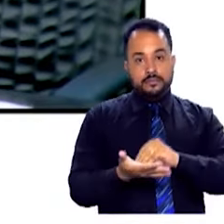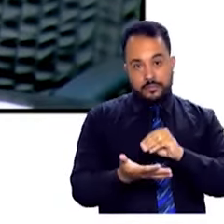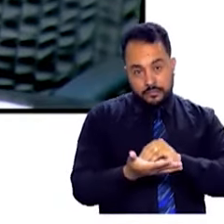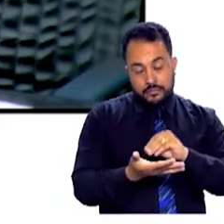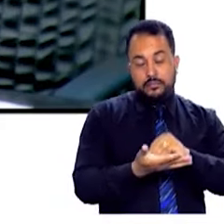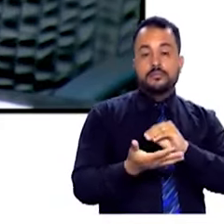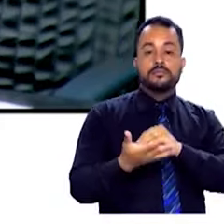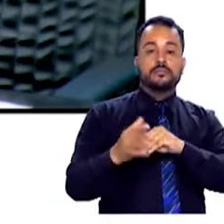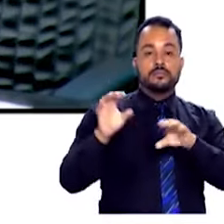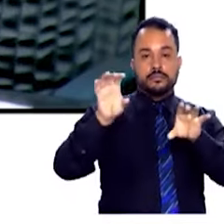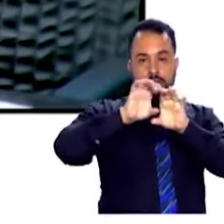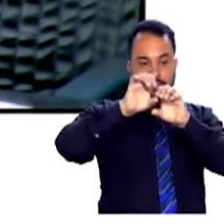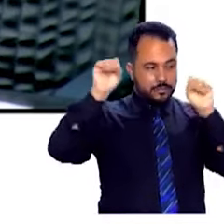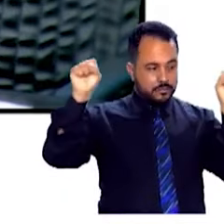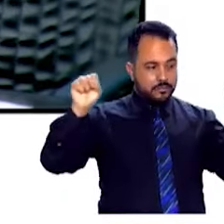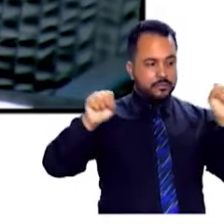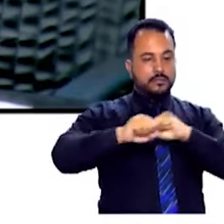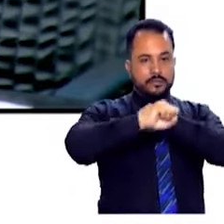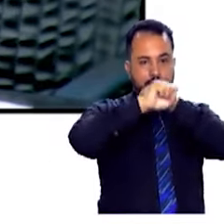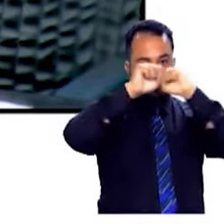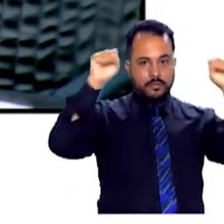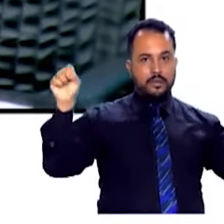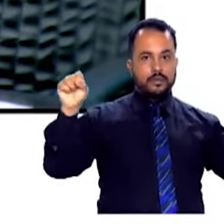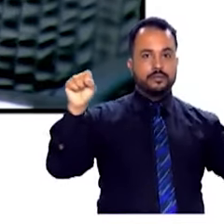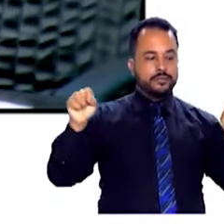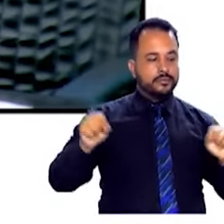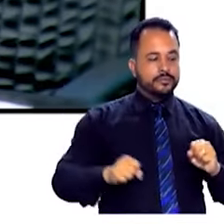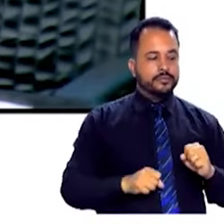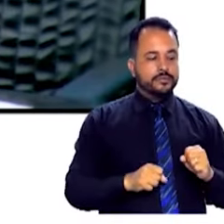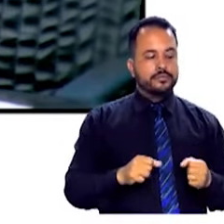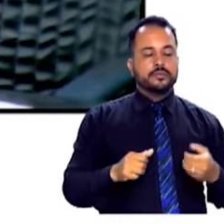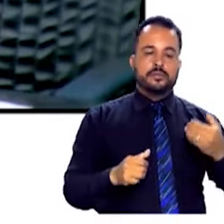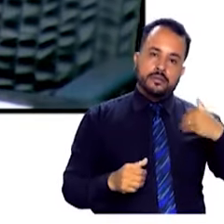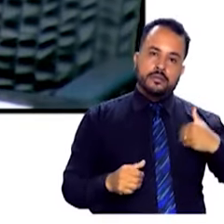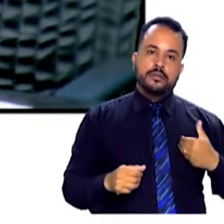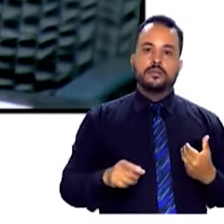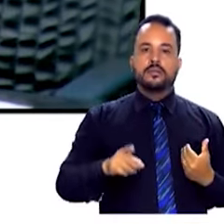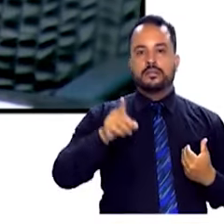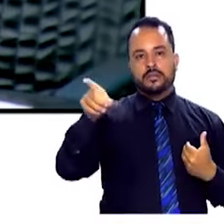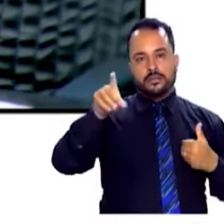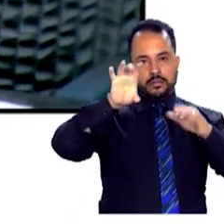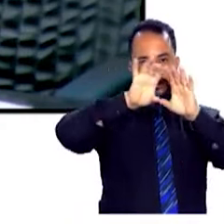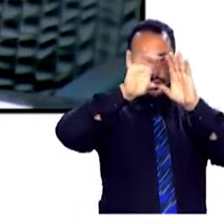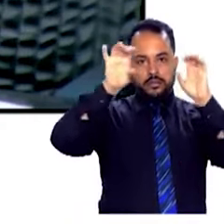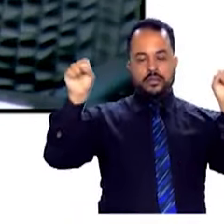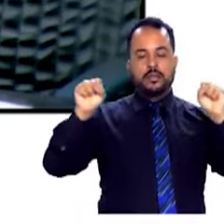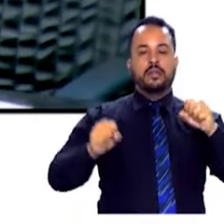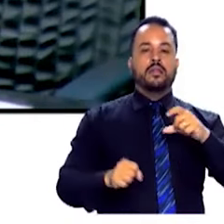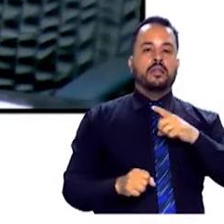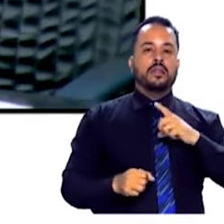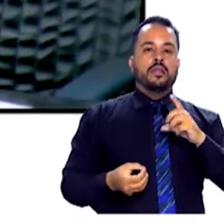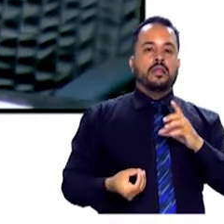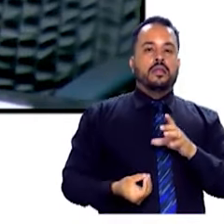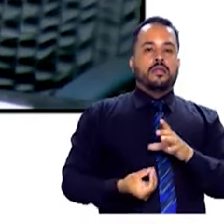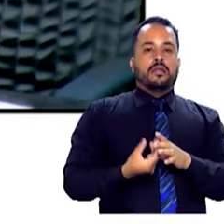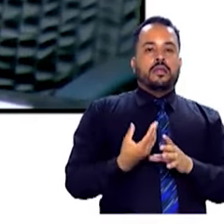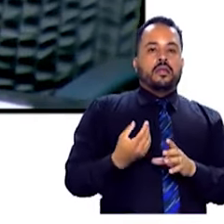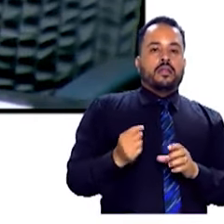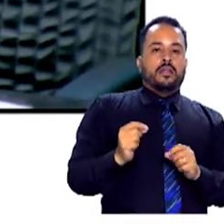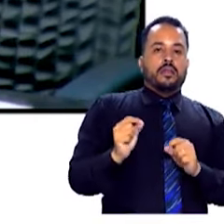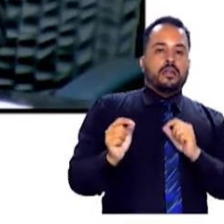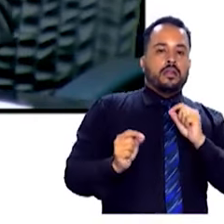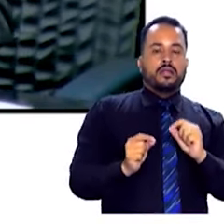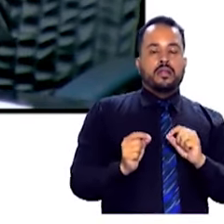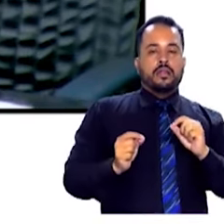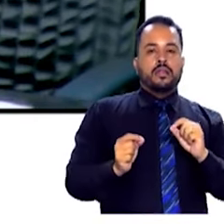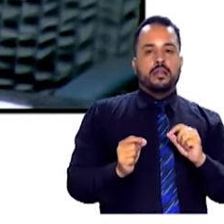e isso foi agravado com a criação desses filtros positivos que criam ainda outras exceções a essas situações de de de